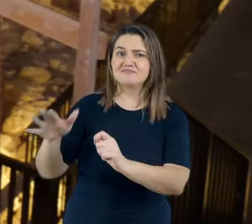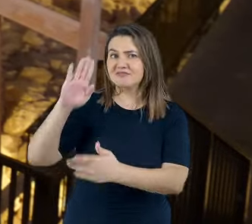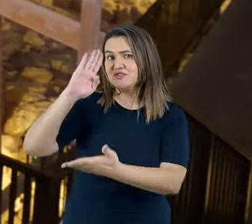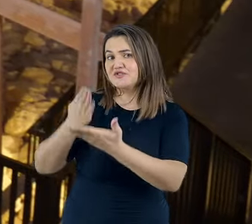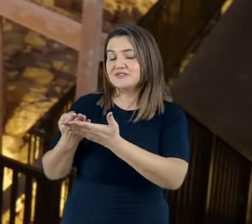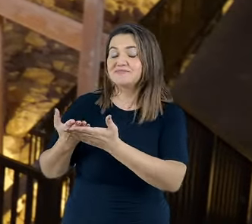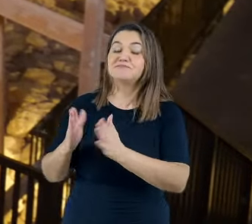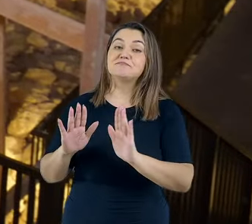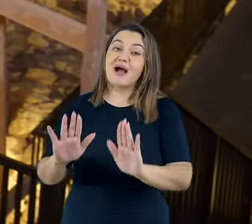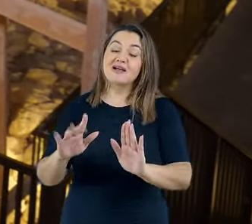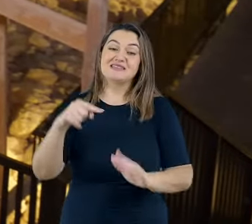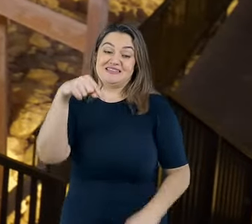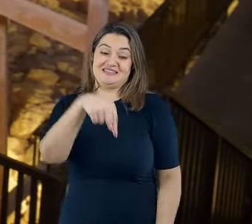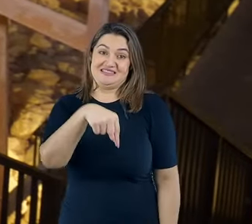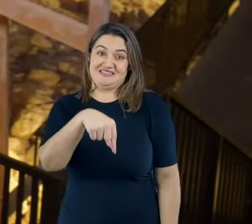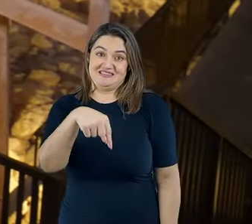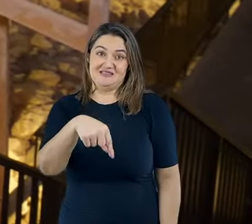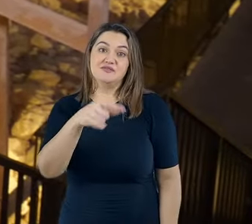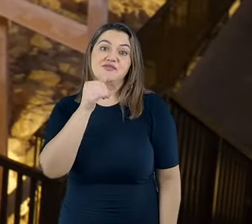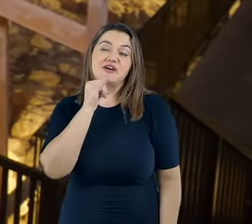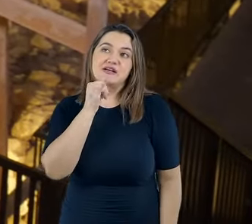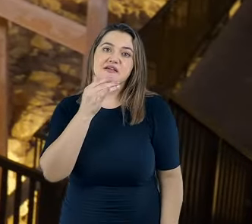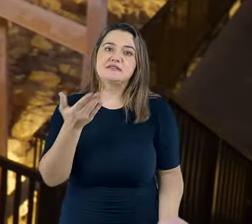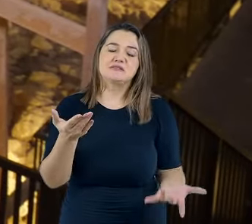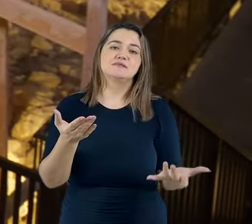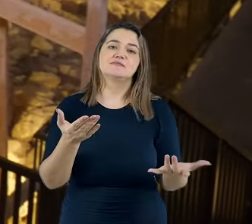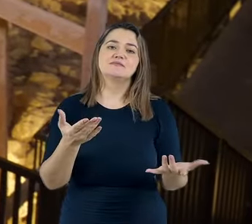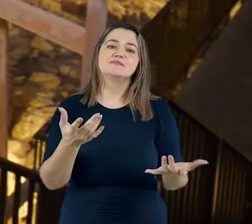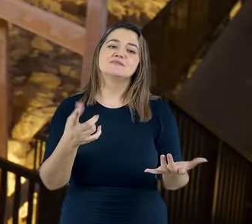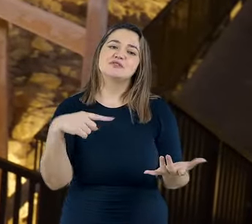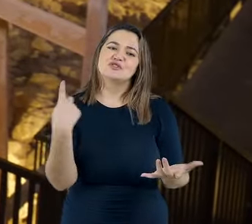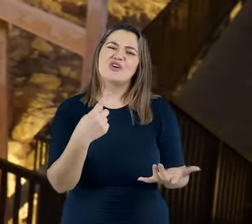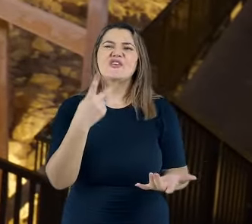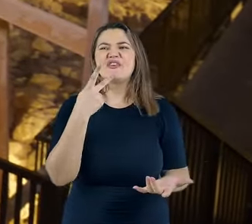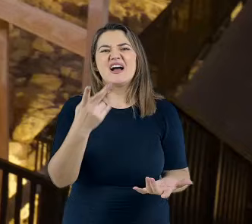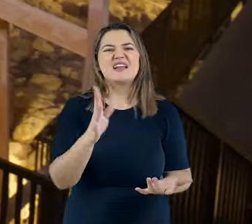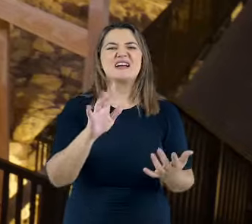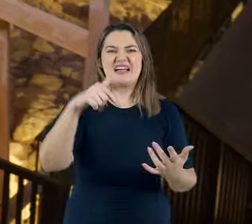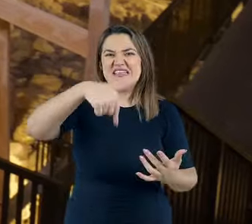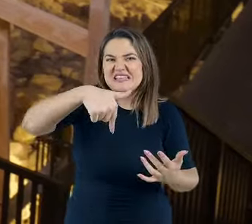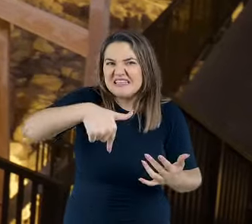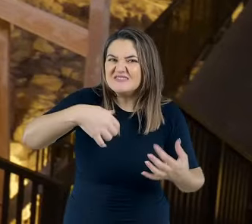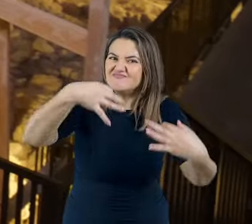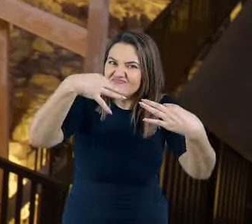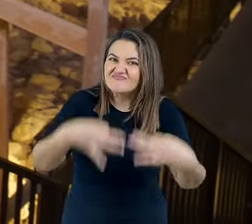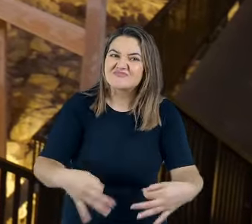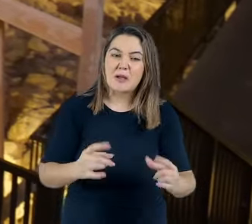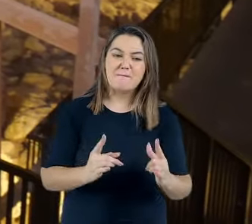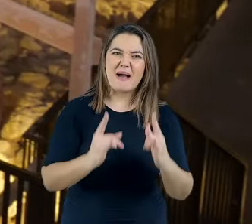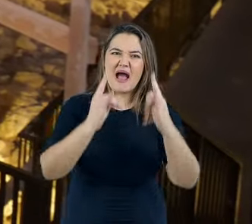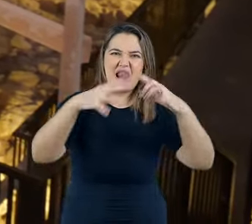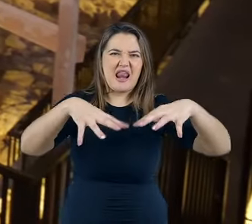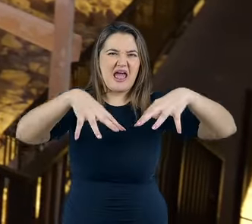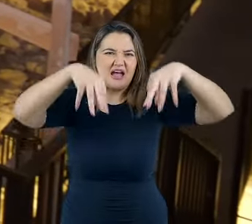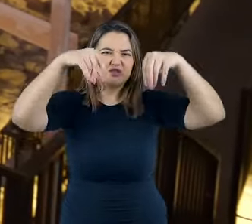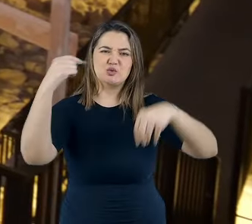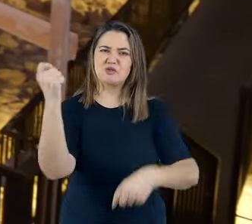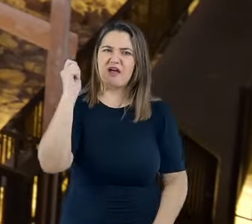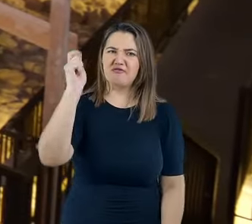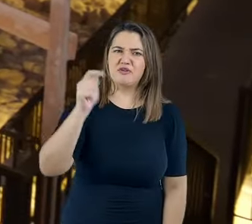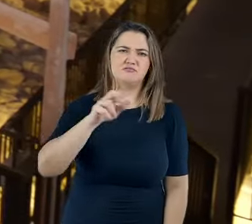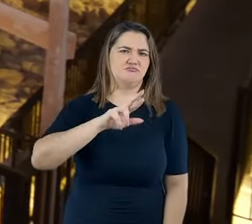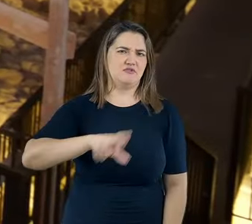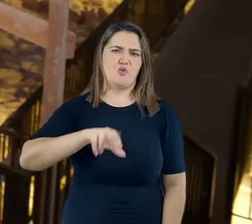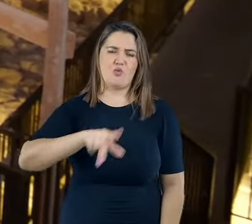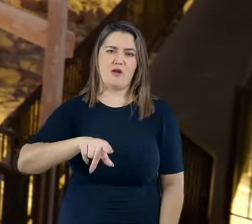uma possibilidade. Agora, nesse caso aqui, embora nós possamos dizer para você que aqui definitivamente não foi o Palácio